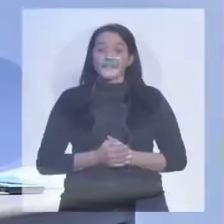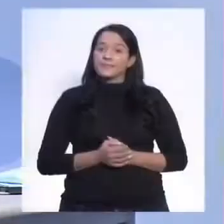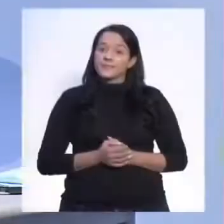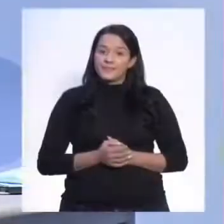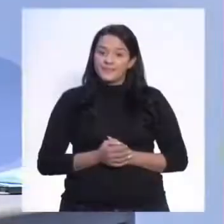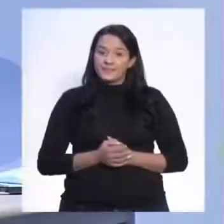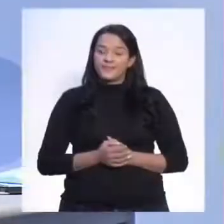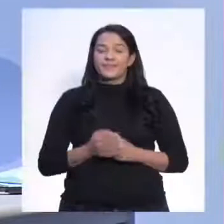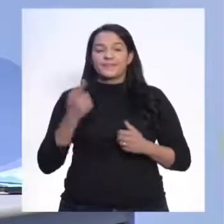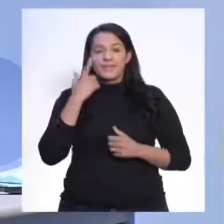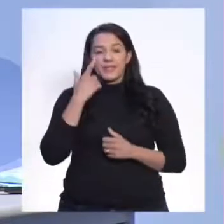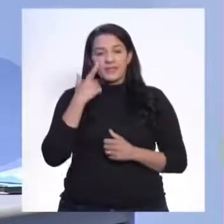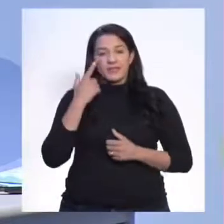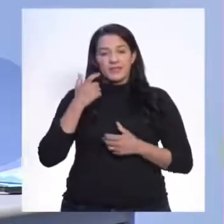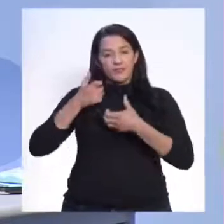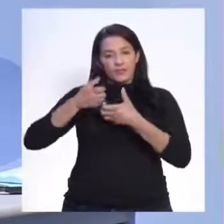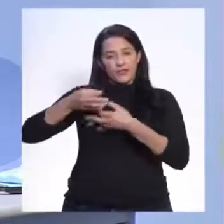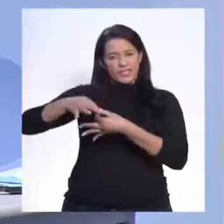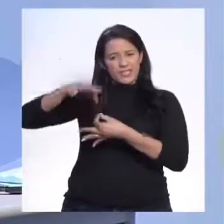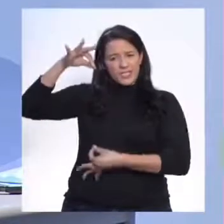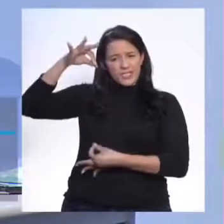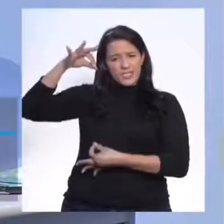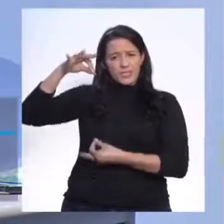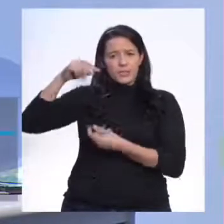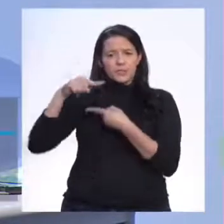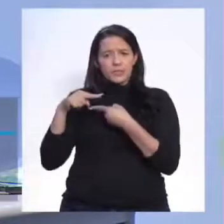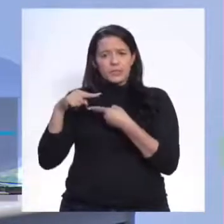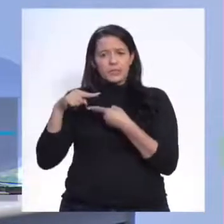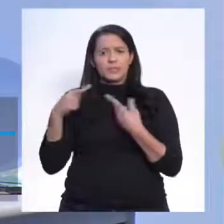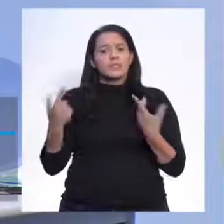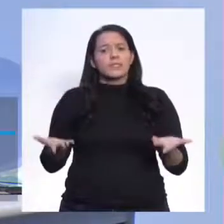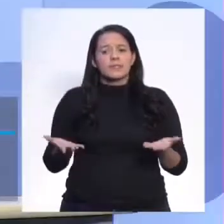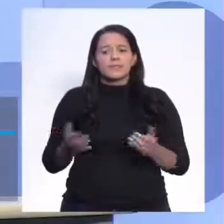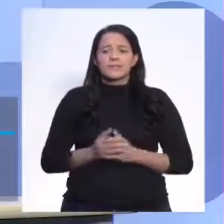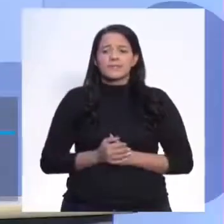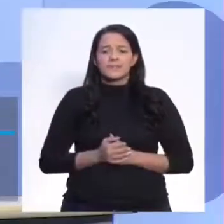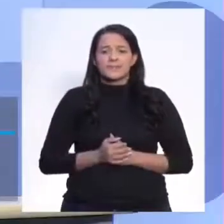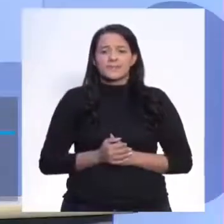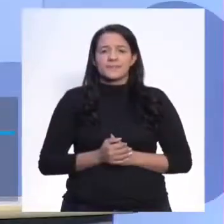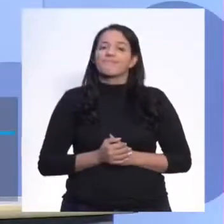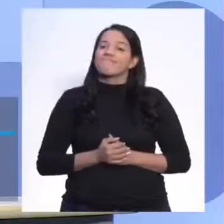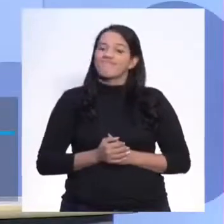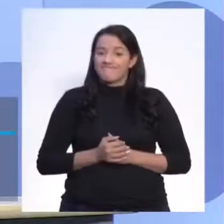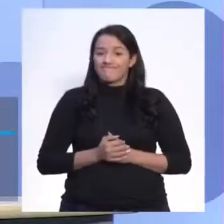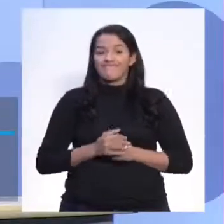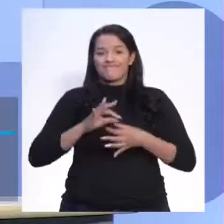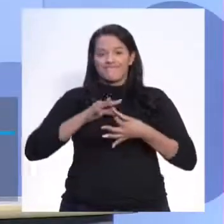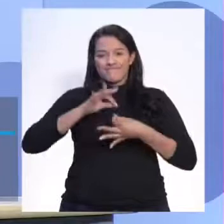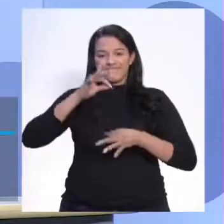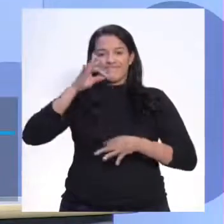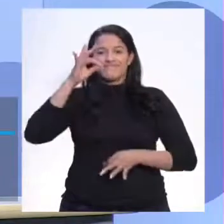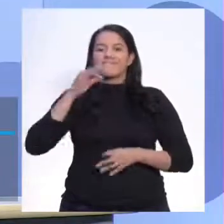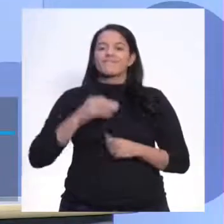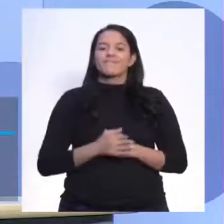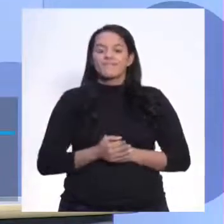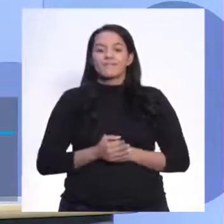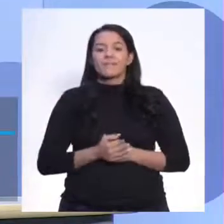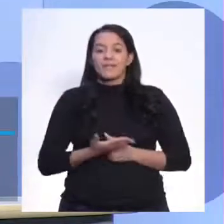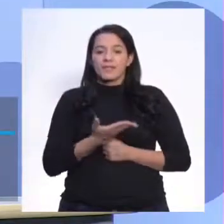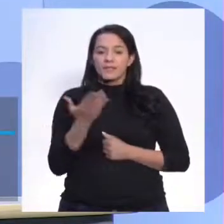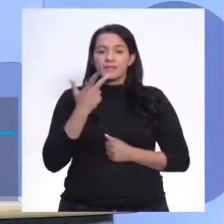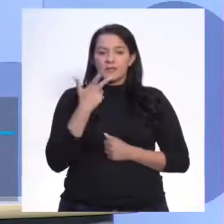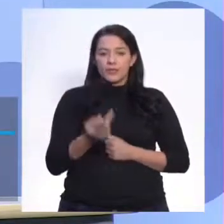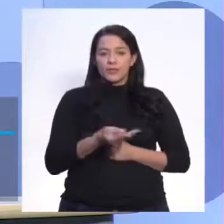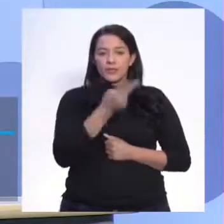aí, essa conta foi grande ou foi pequena? O que aconteceu, professora Roberta? Olha, a conta foi grande, gostei da participação do chat. Eles falaram que